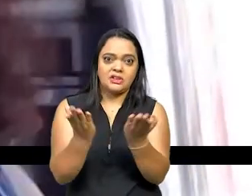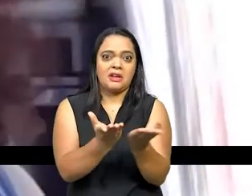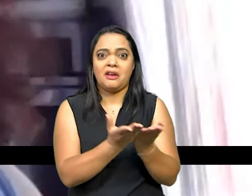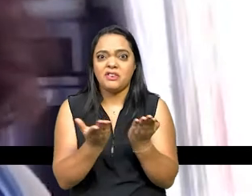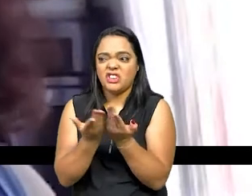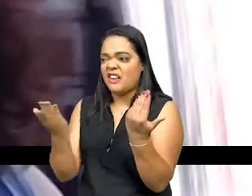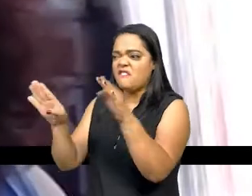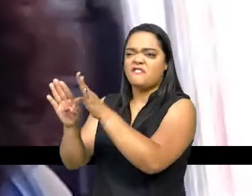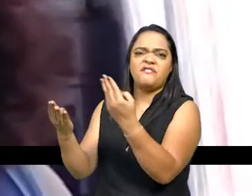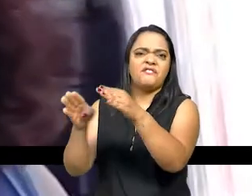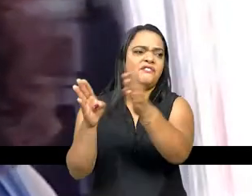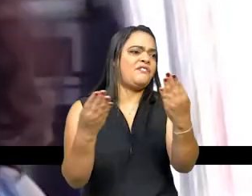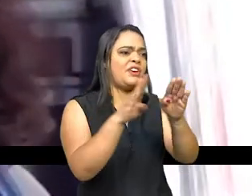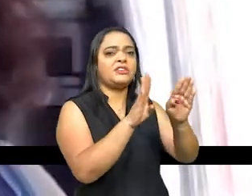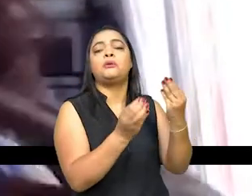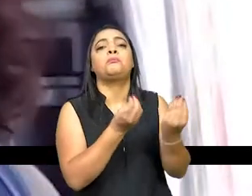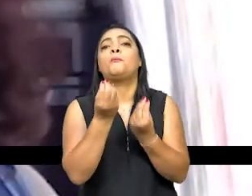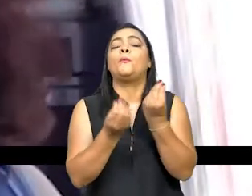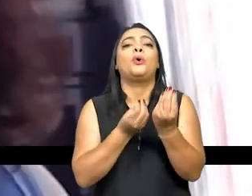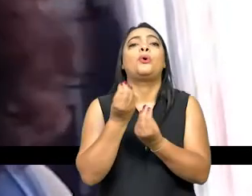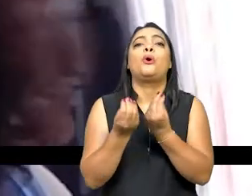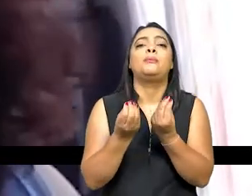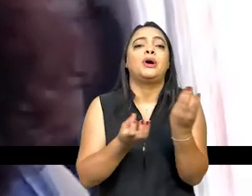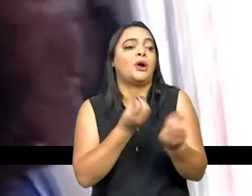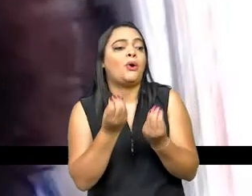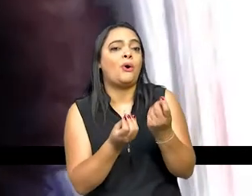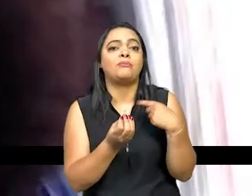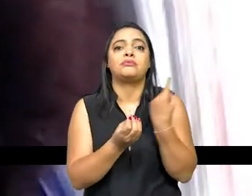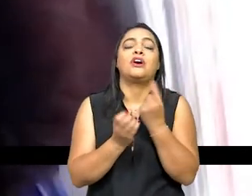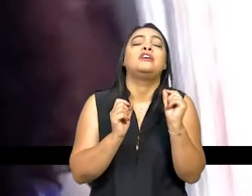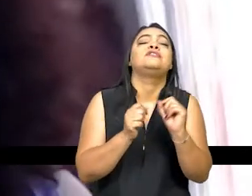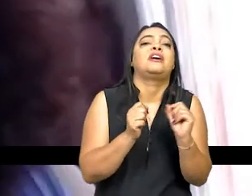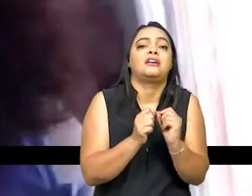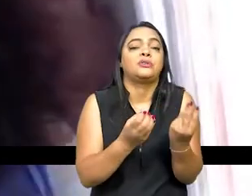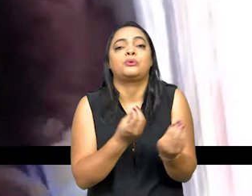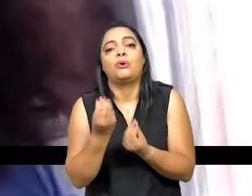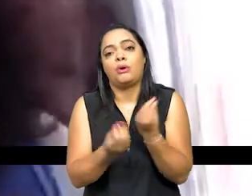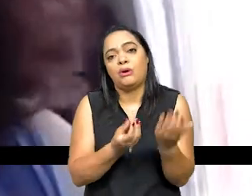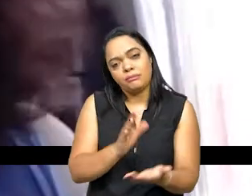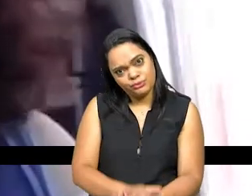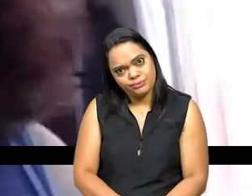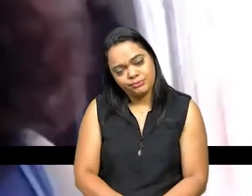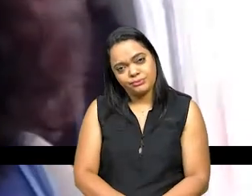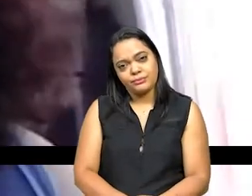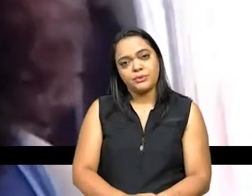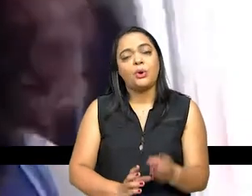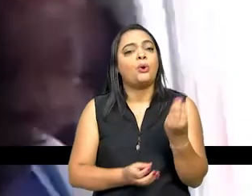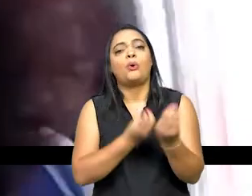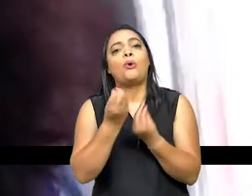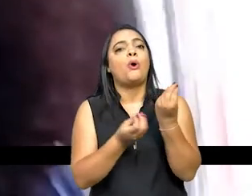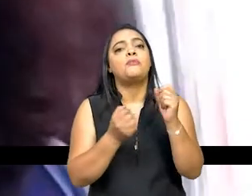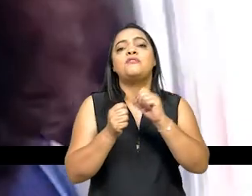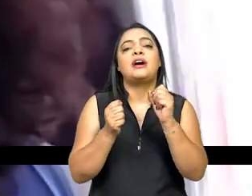tudo, estão arrasando. E aí, como que nós reagimos? O que, que fazemos? O que a gente pode fazer